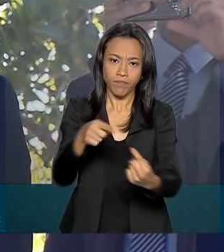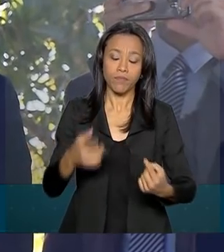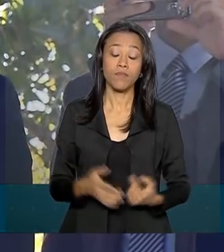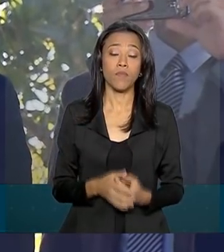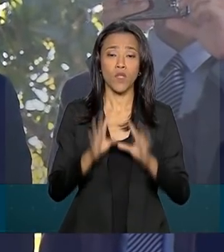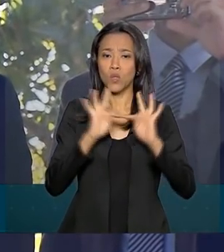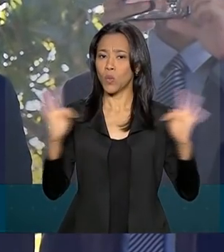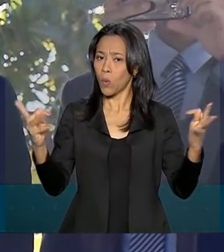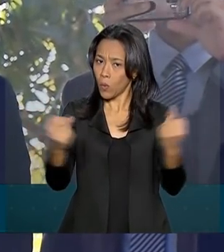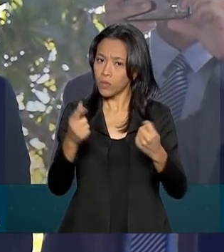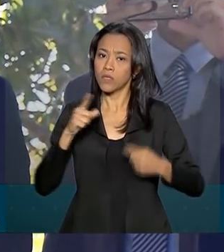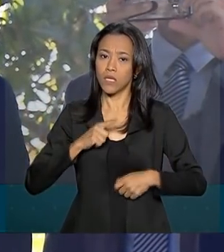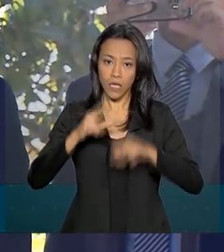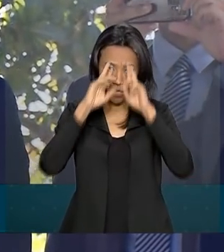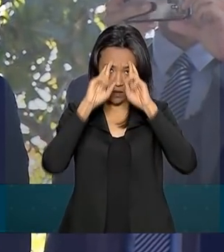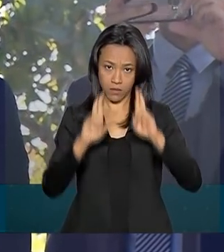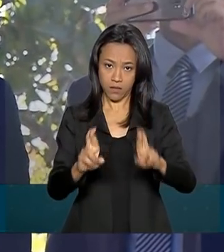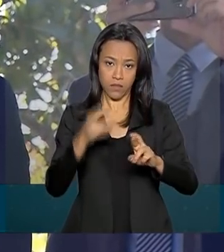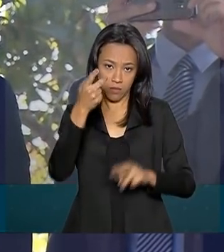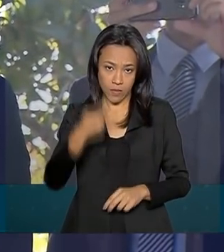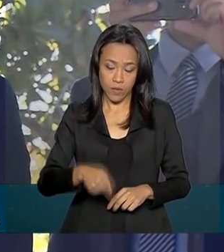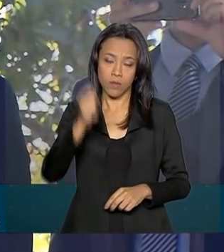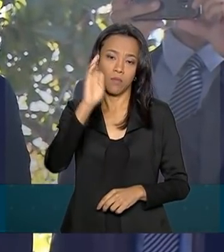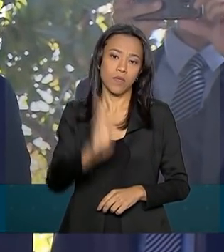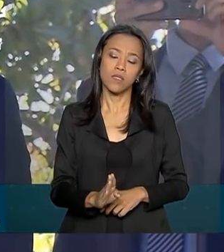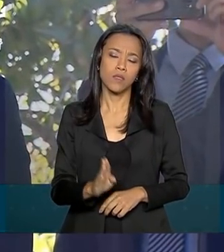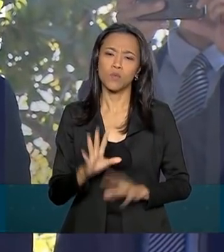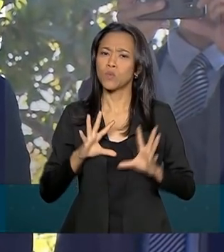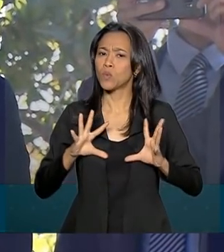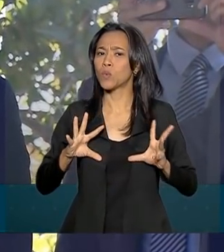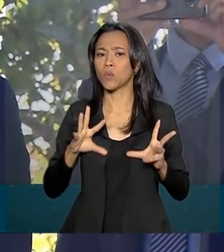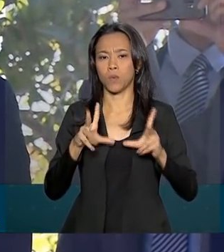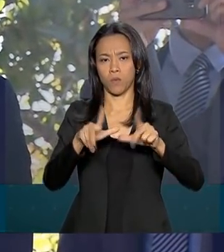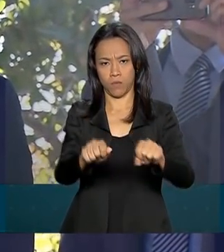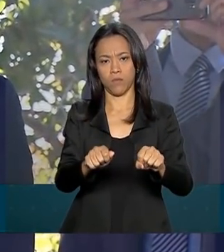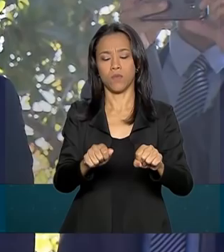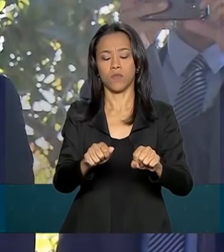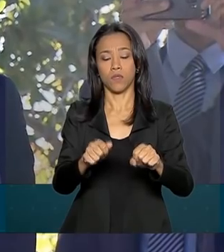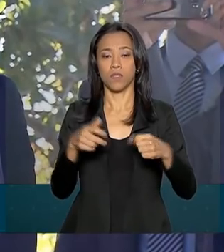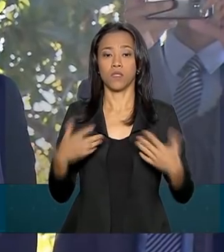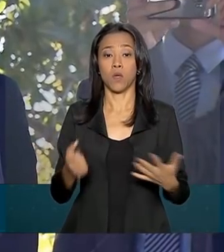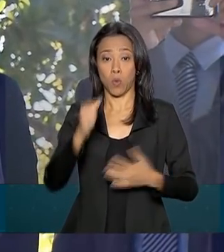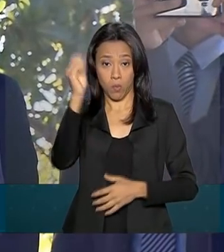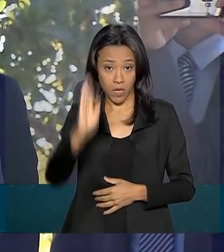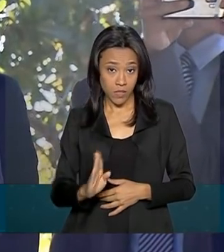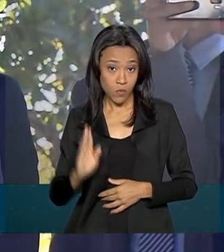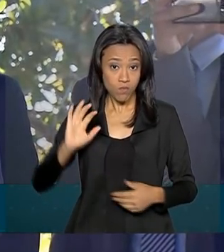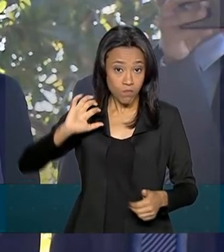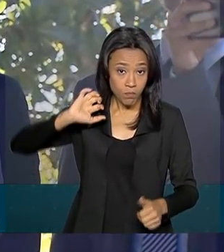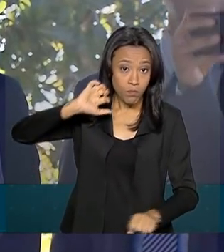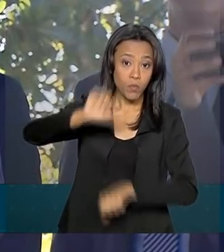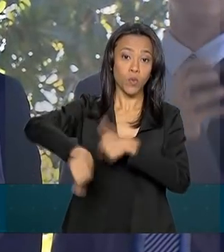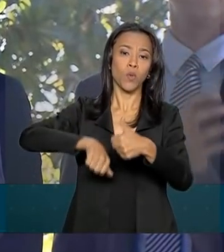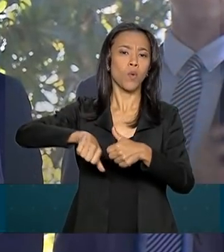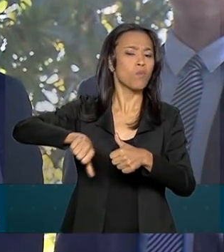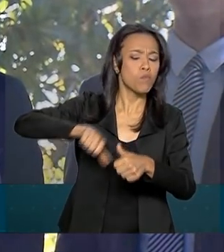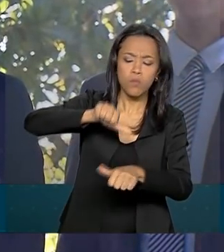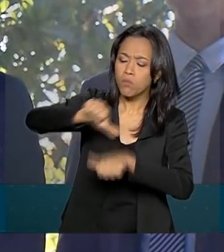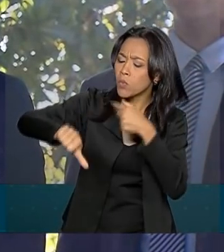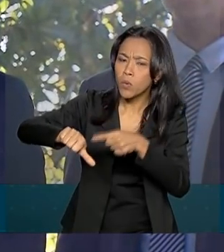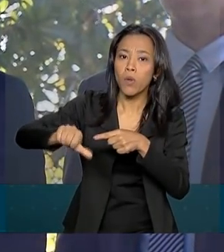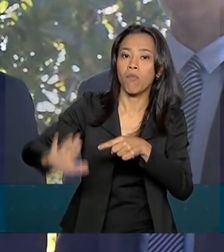honrados no Brasil, todos sem exceção. O Brasil mudou e mudou para